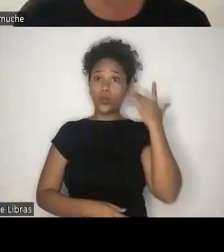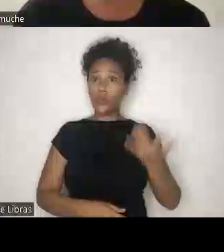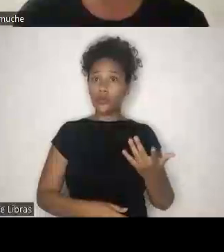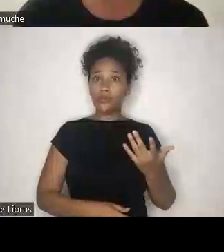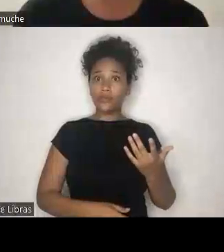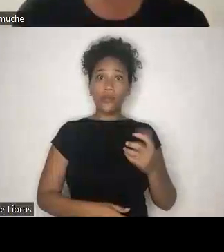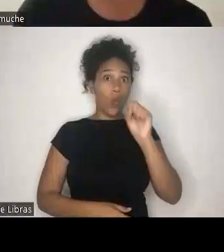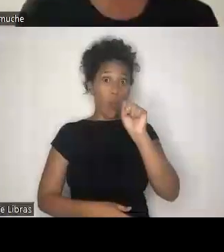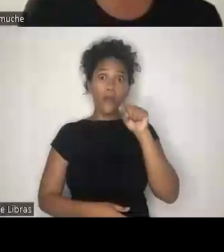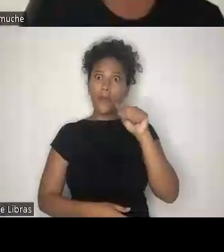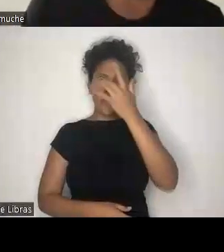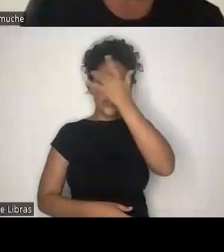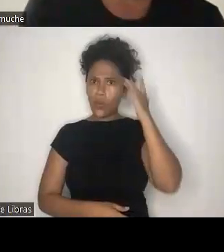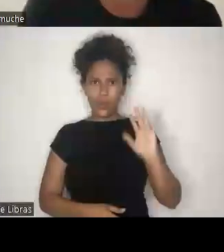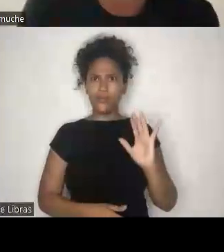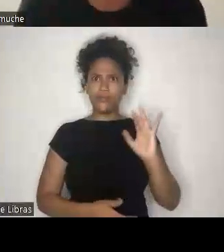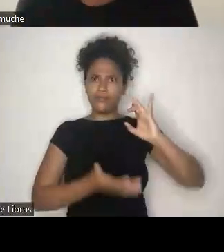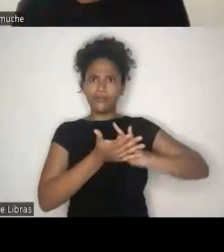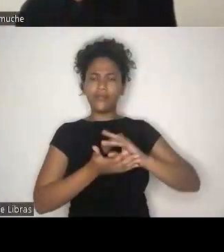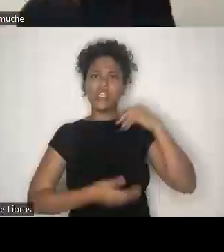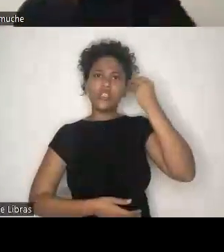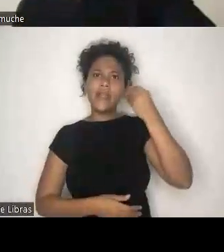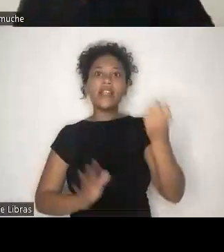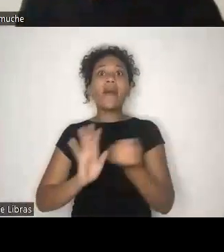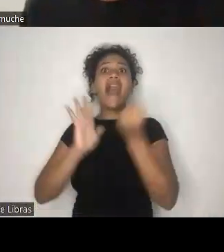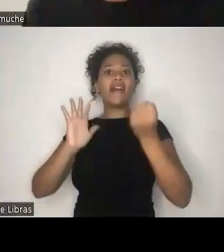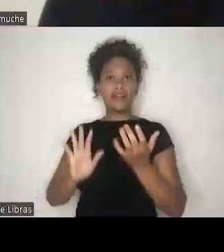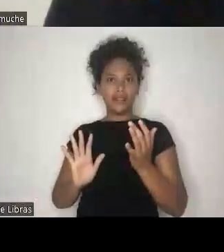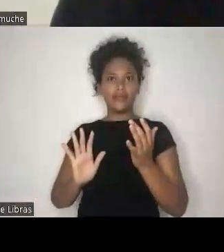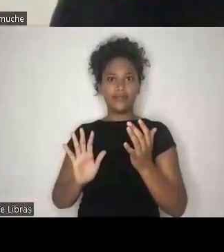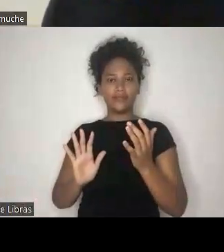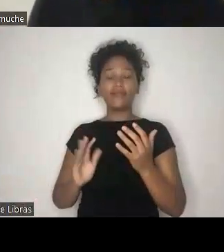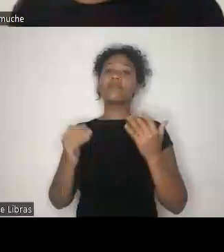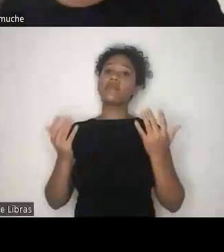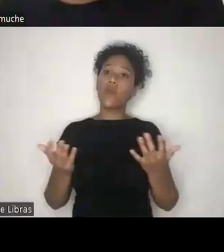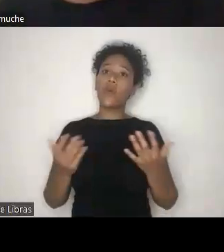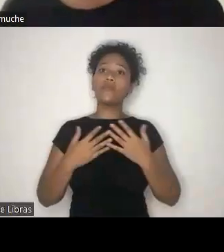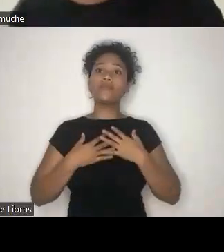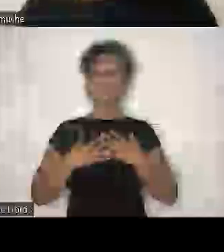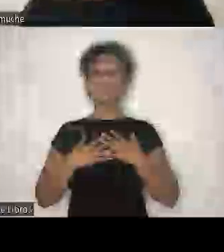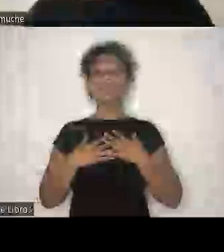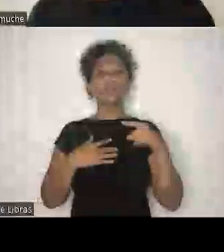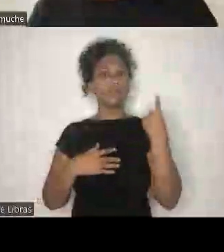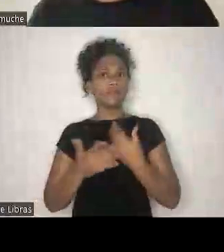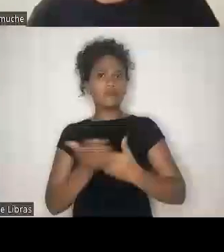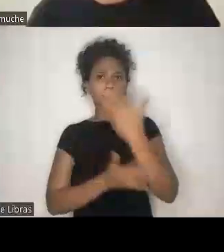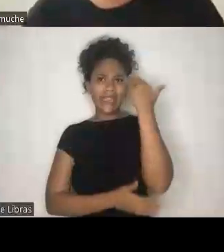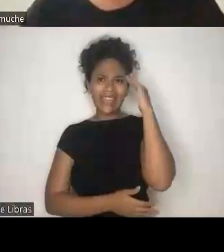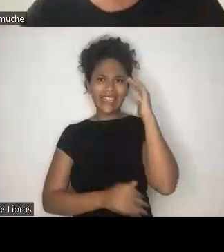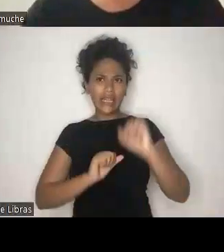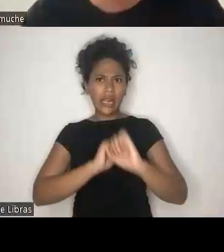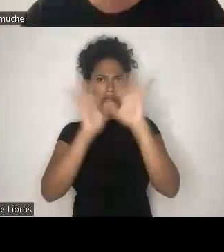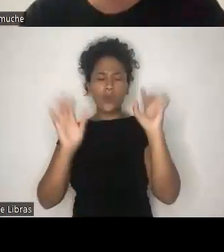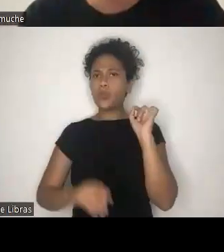8 mil pessoas de uma experiência de uma marca né então a gente começa a entender aqui que